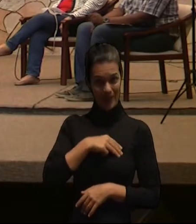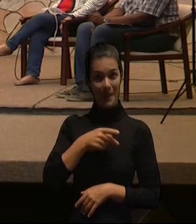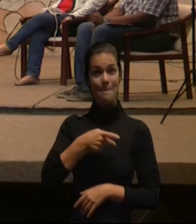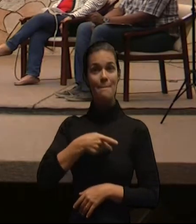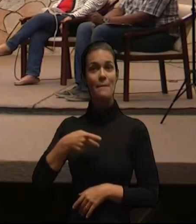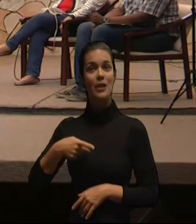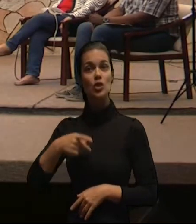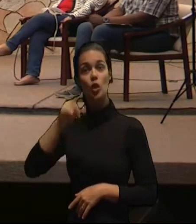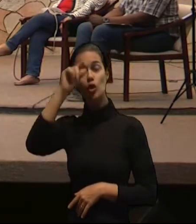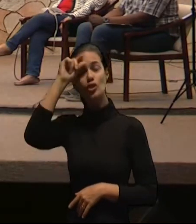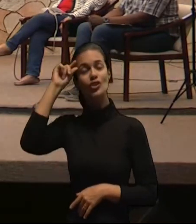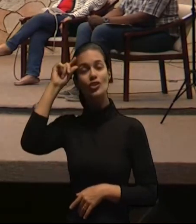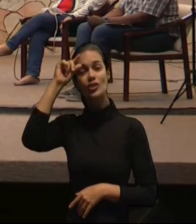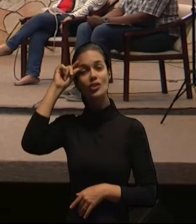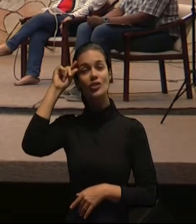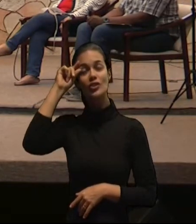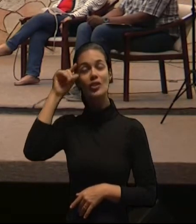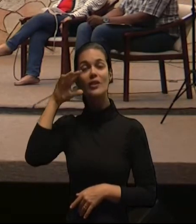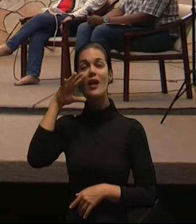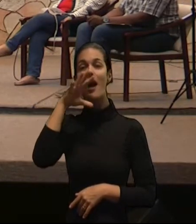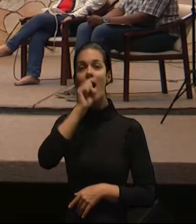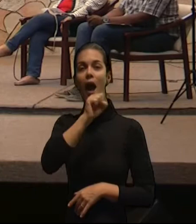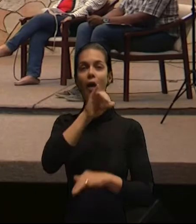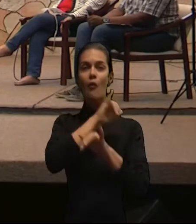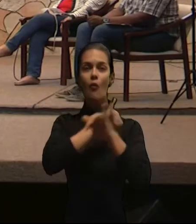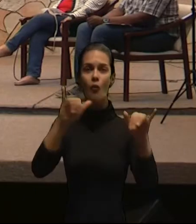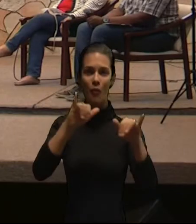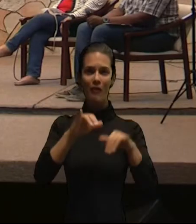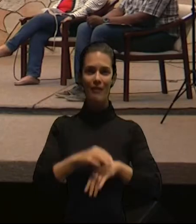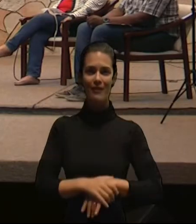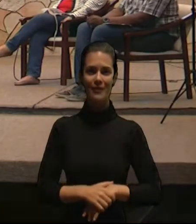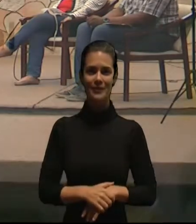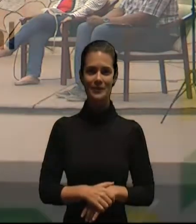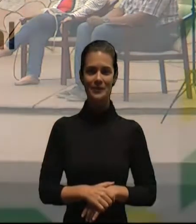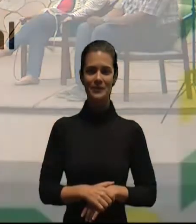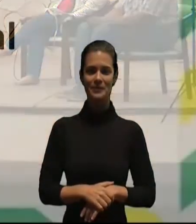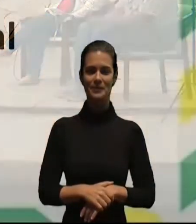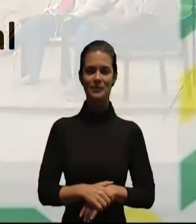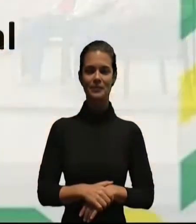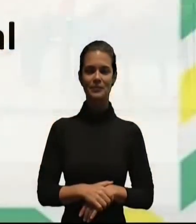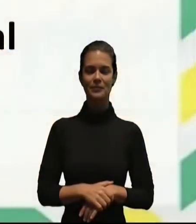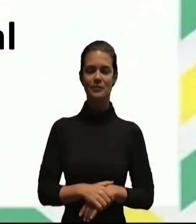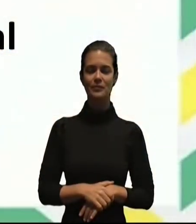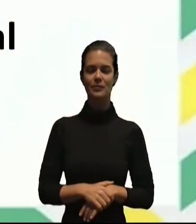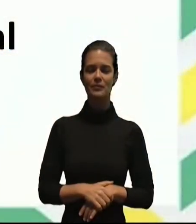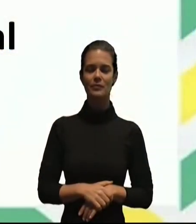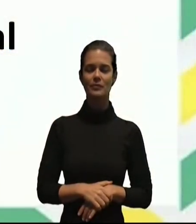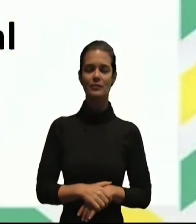pode estar atento. Pastor Jair, traga a sua palavra, traga o seu recado neste momento.